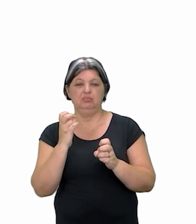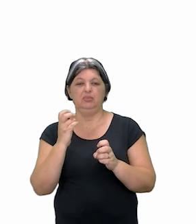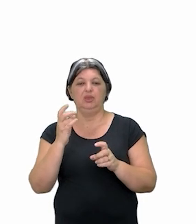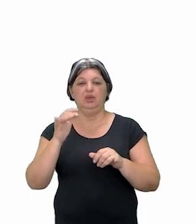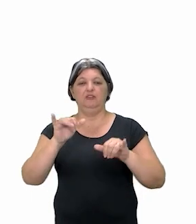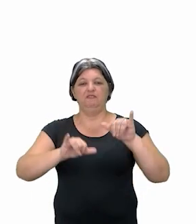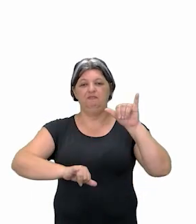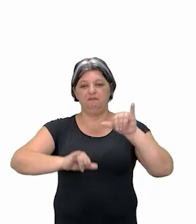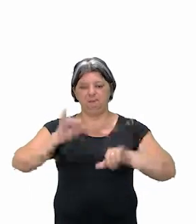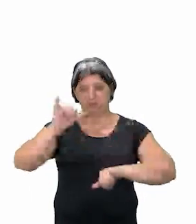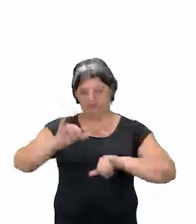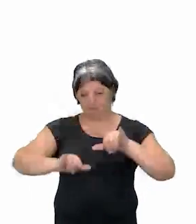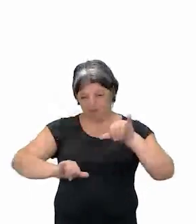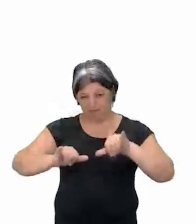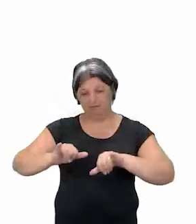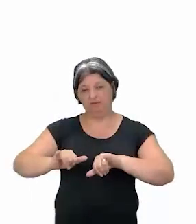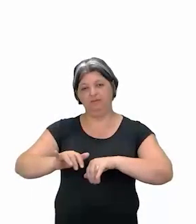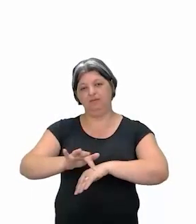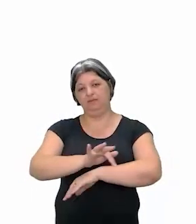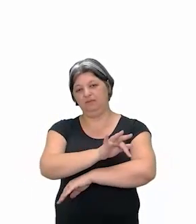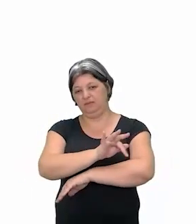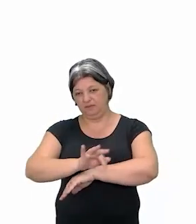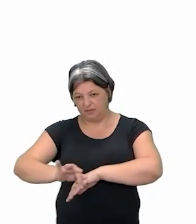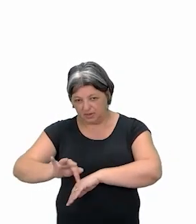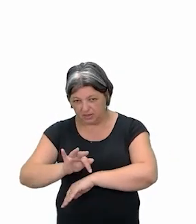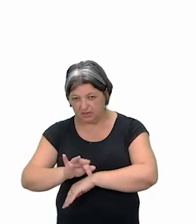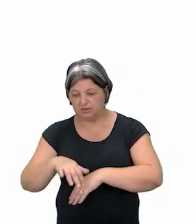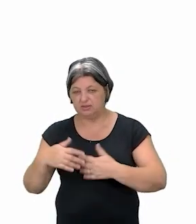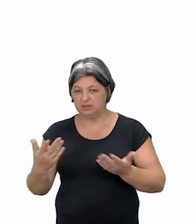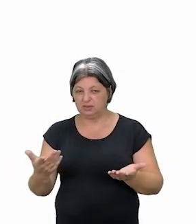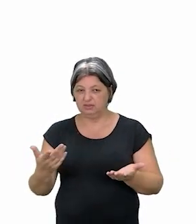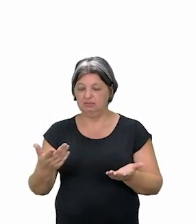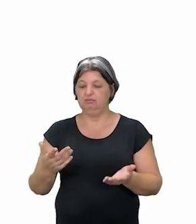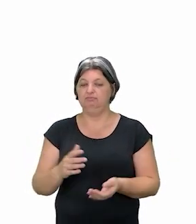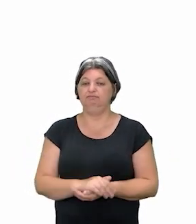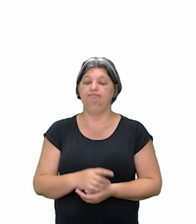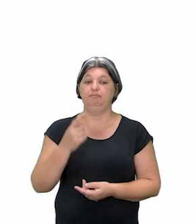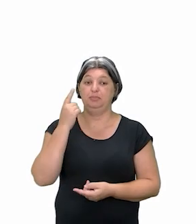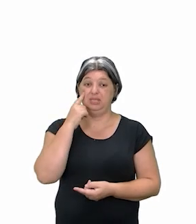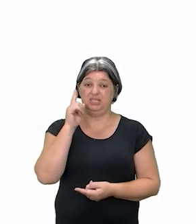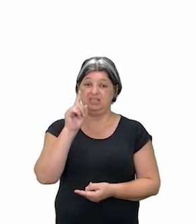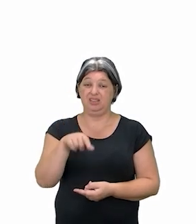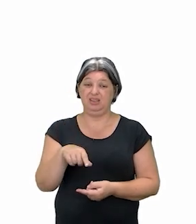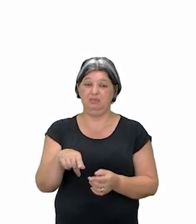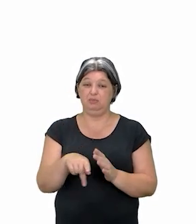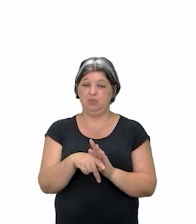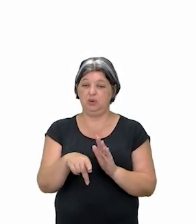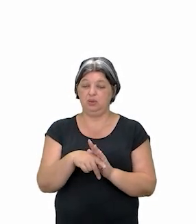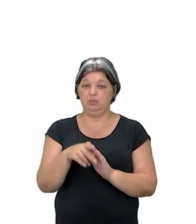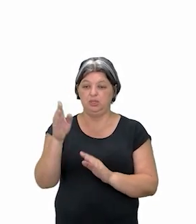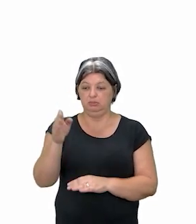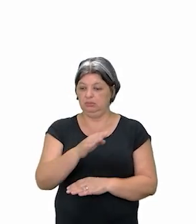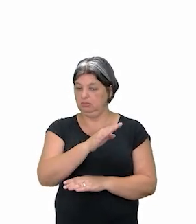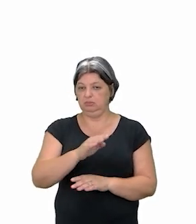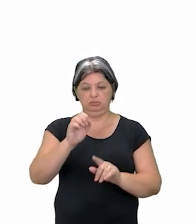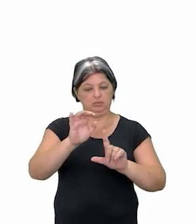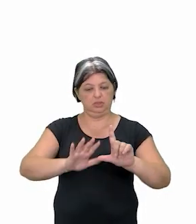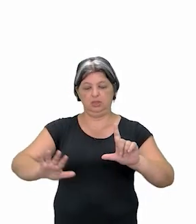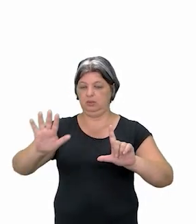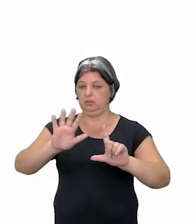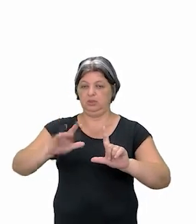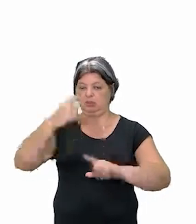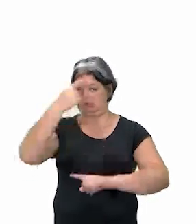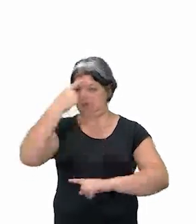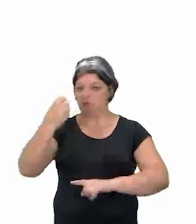química, eu não consigo. Então a gente quer, obviamente, romper com essa imagem, né, com essa ideia